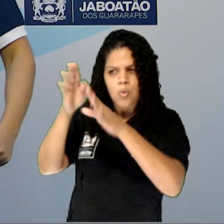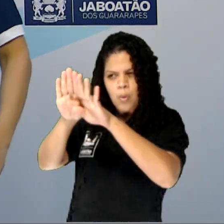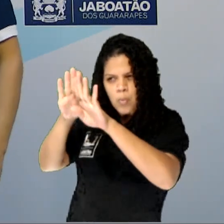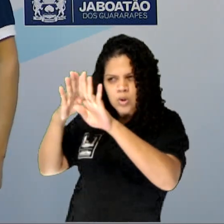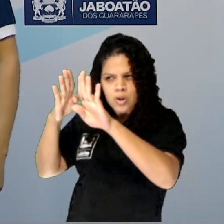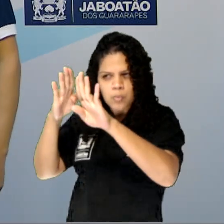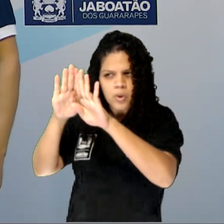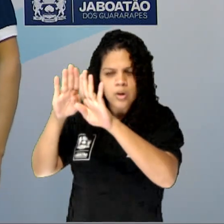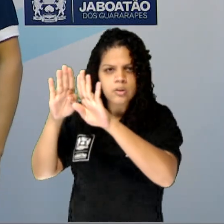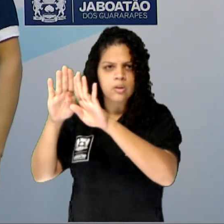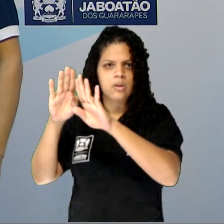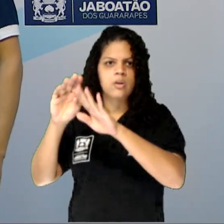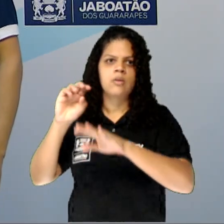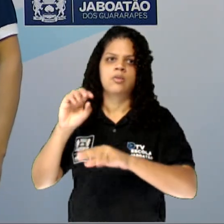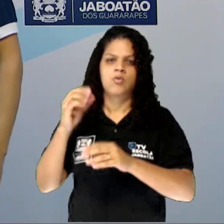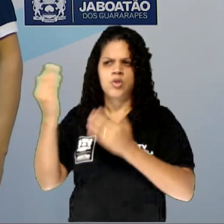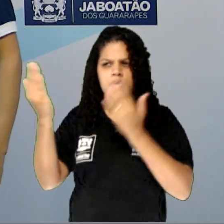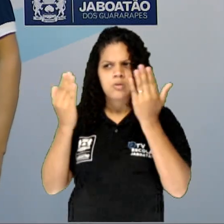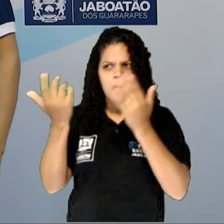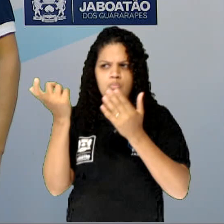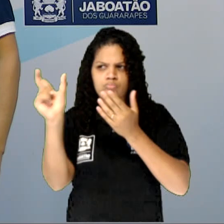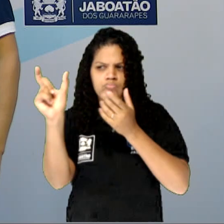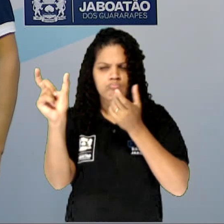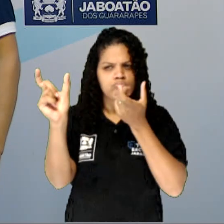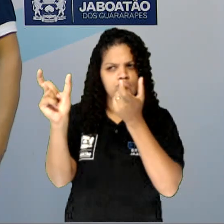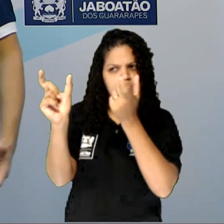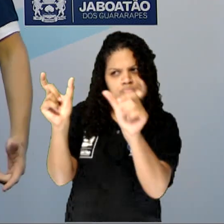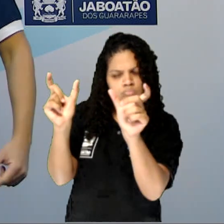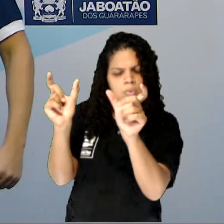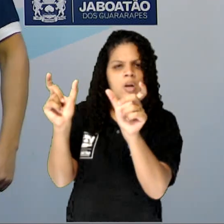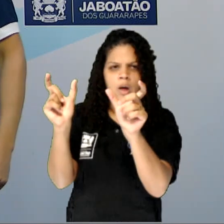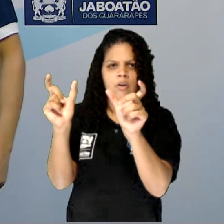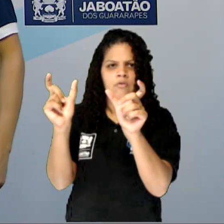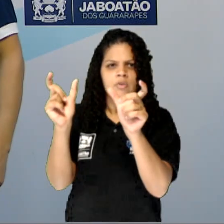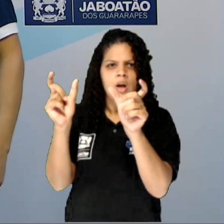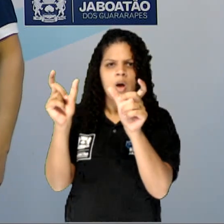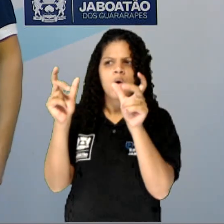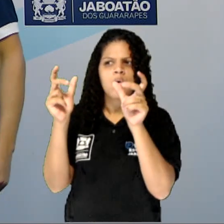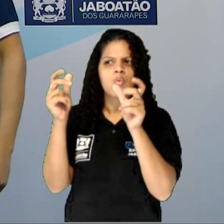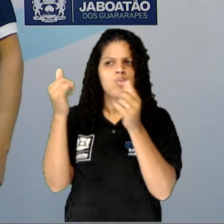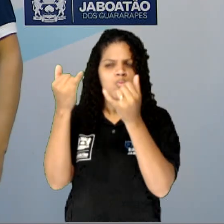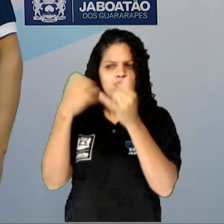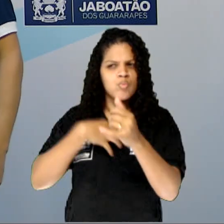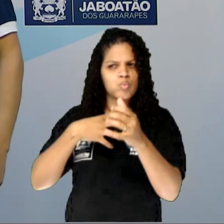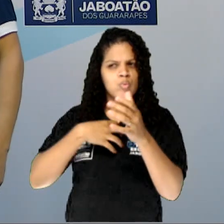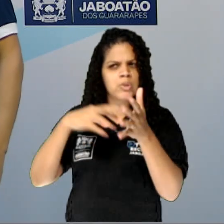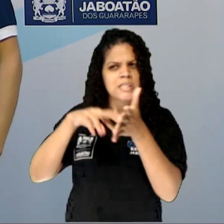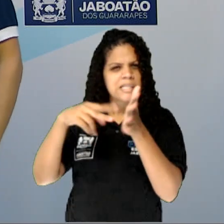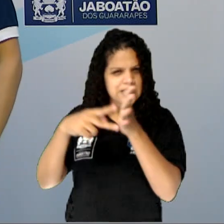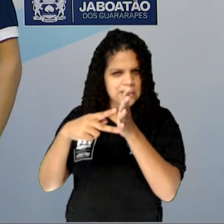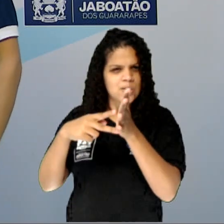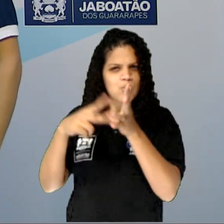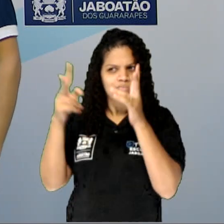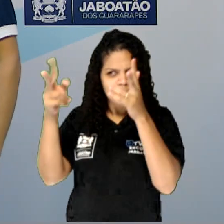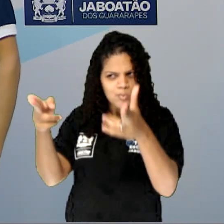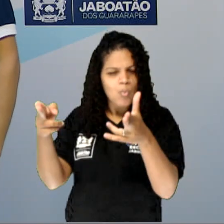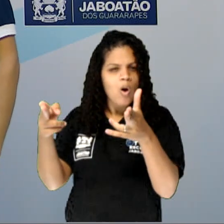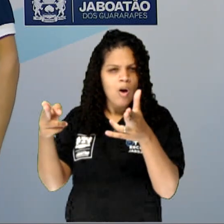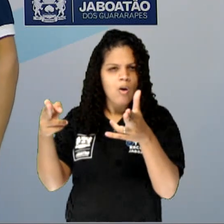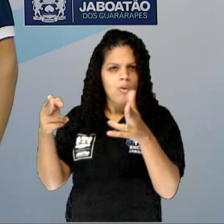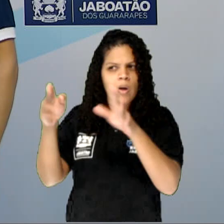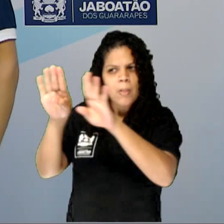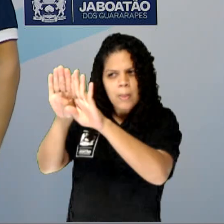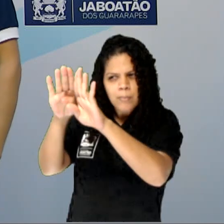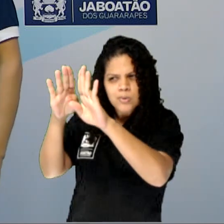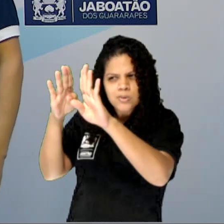porta aberta ou disser assim que viu a porta aberta, o efeito de sentido aplicado é o mesmo. No momento em que a porta se abriu,